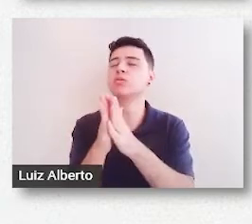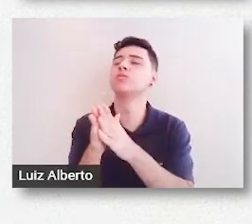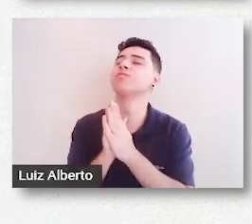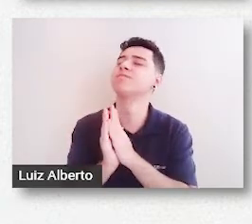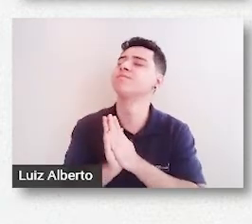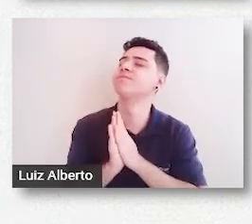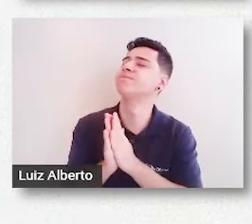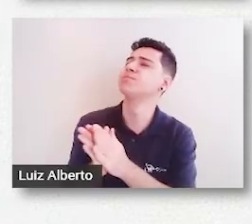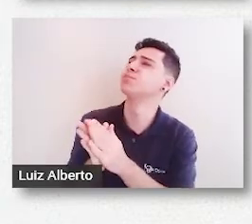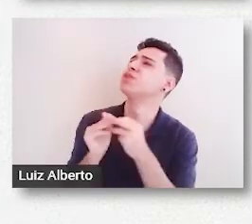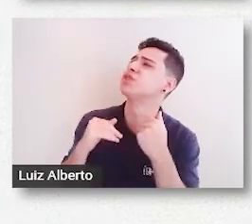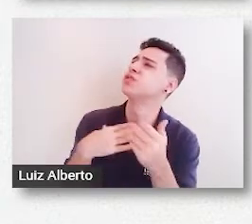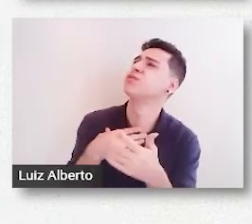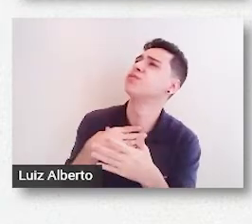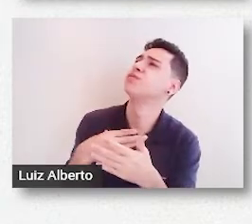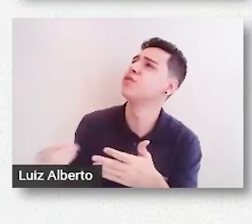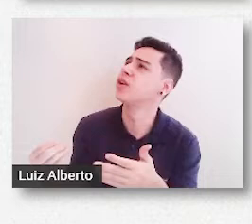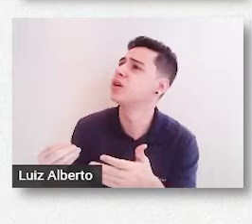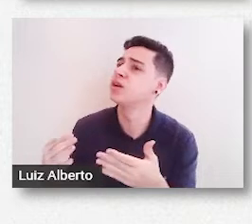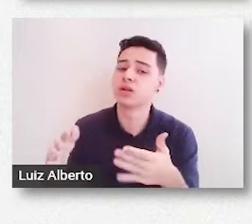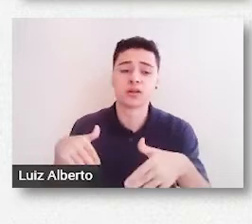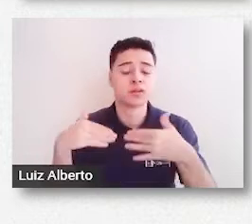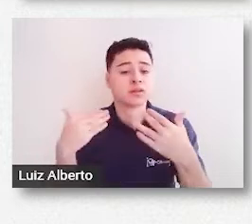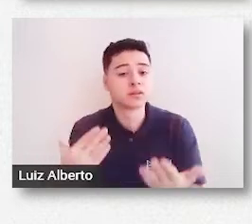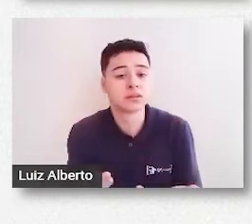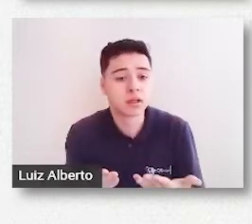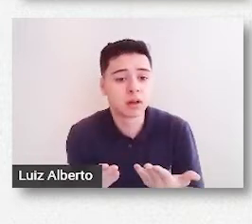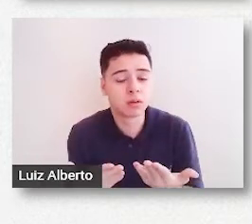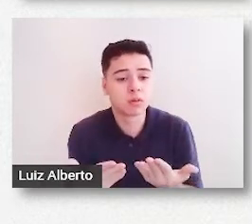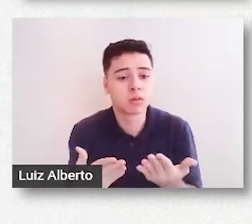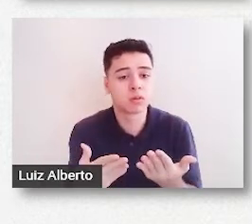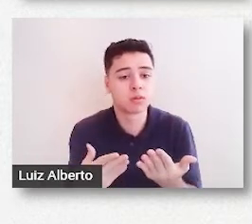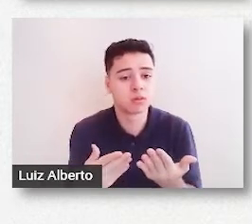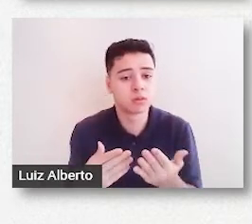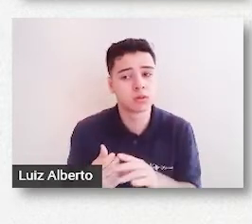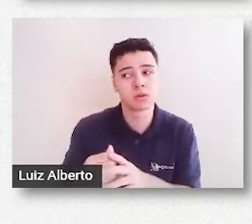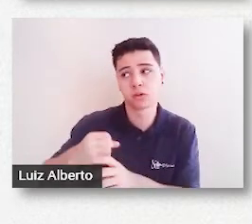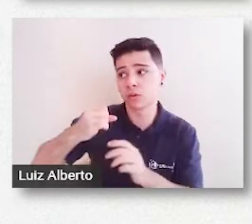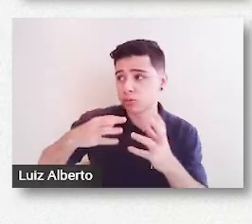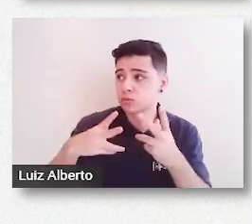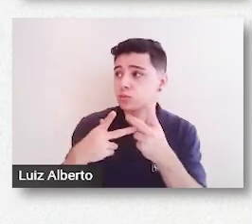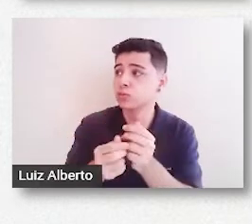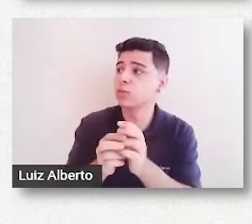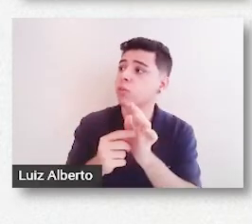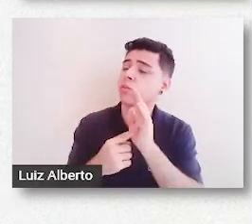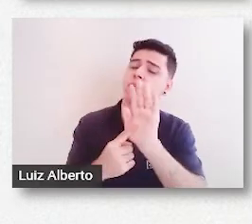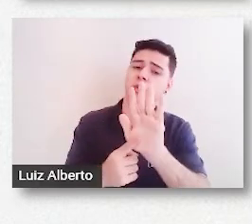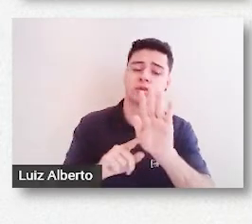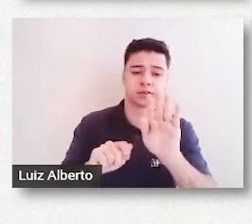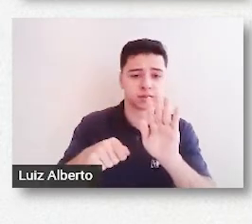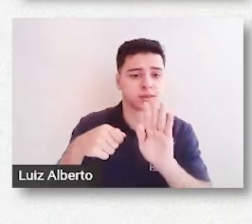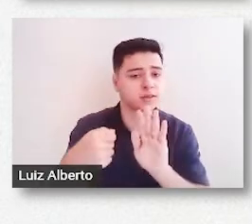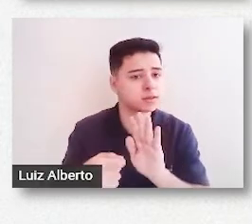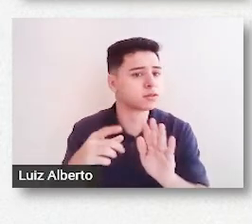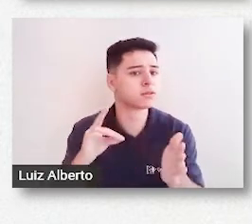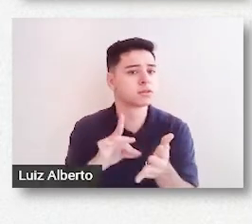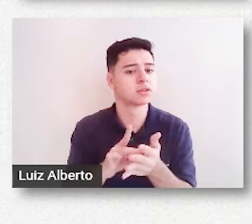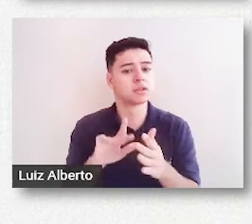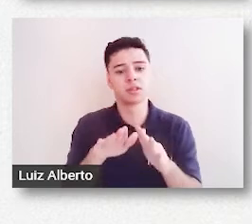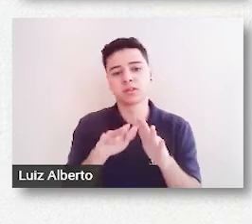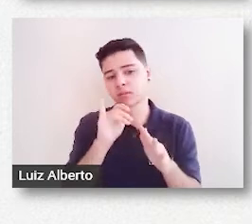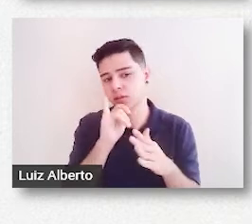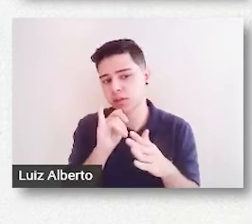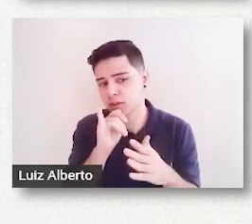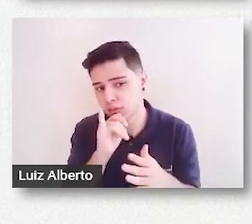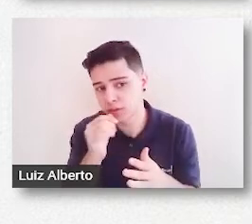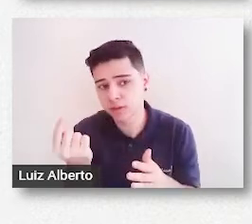ter filhos, né? O cajado, ele traz muito esse significado. E às vezes, por exemplo, no cajado que nós vamos